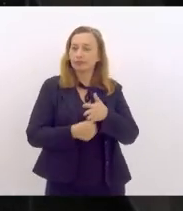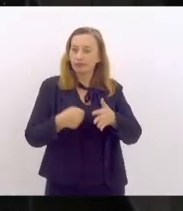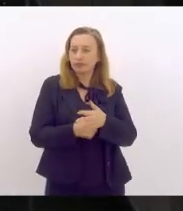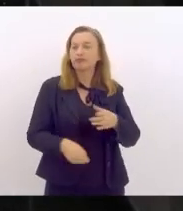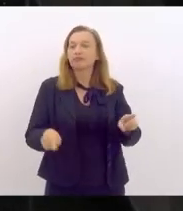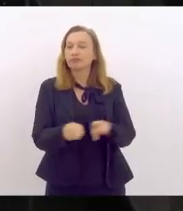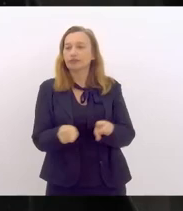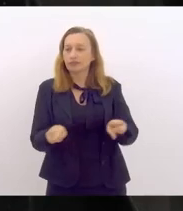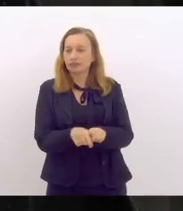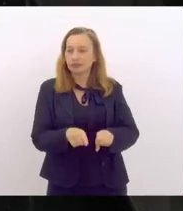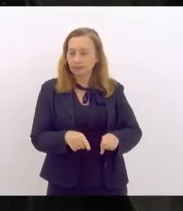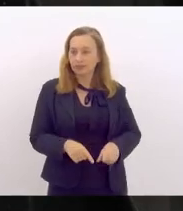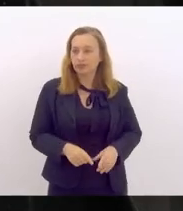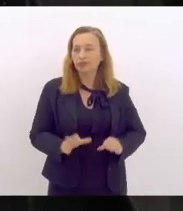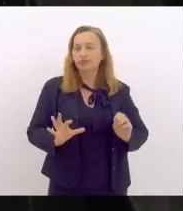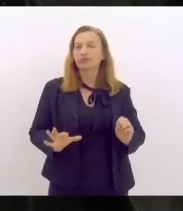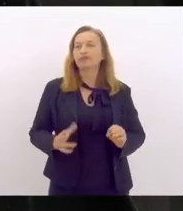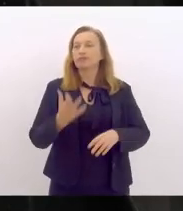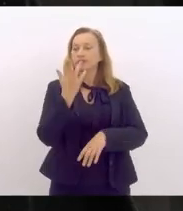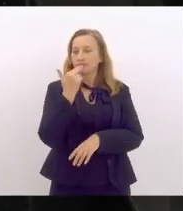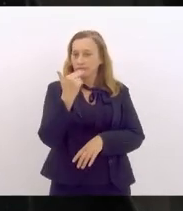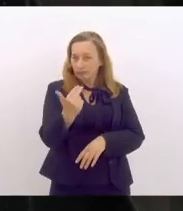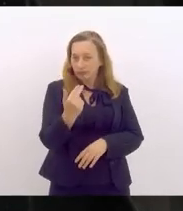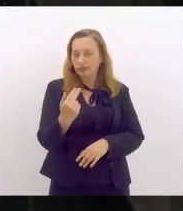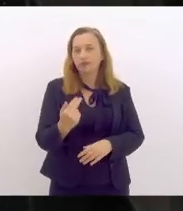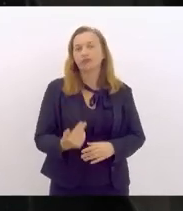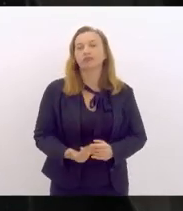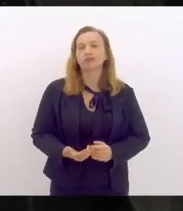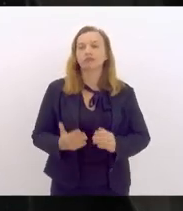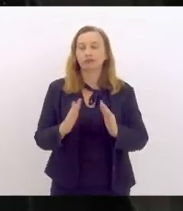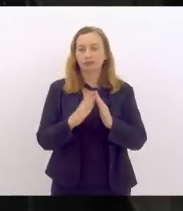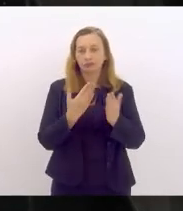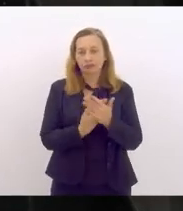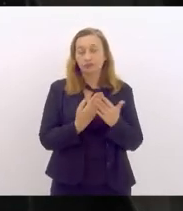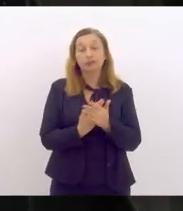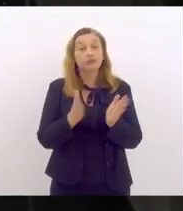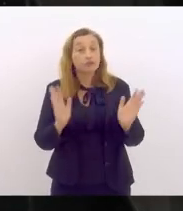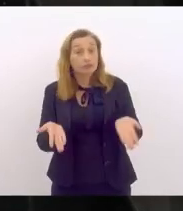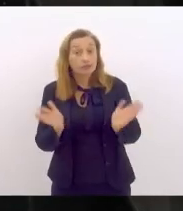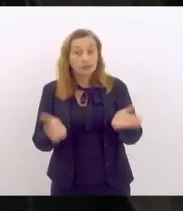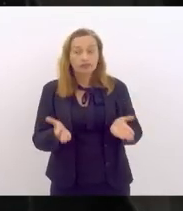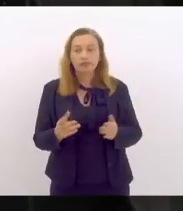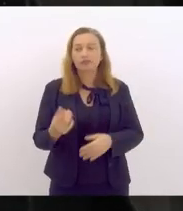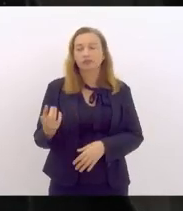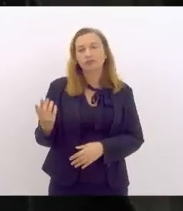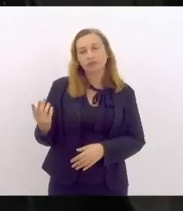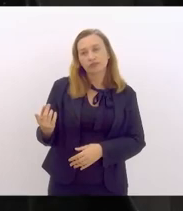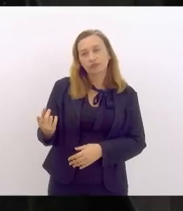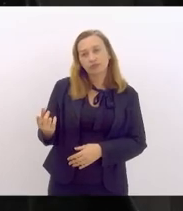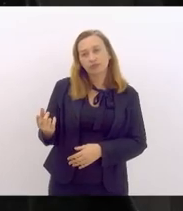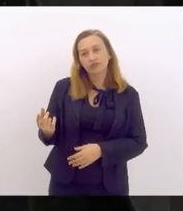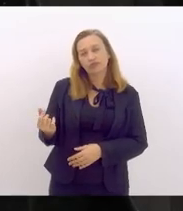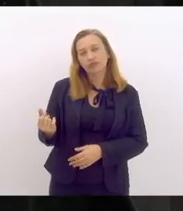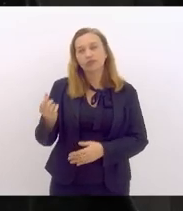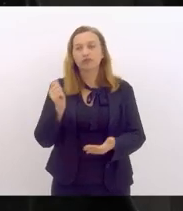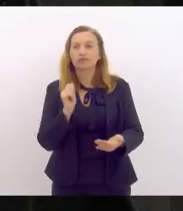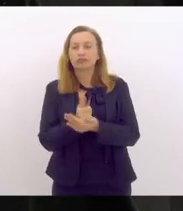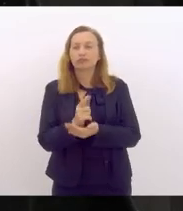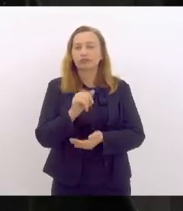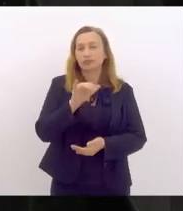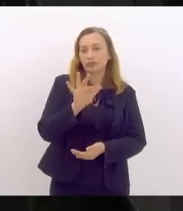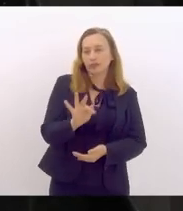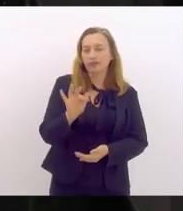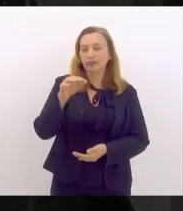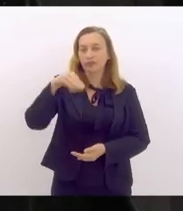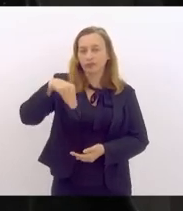das boas causas da segurança alimentar e nutricional que é hoje o valor per capita é pago pelo FNDE